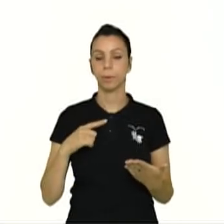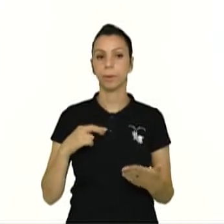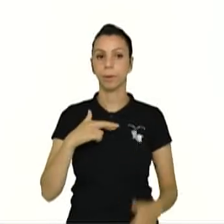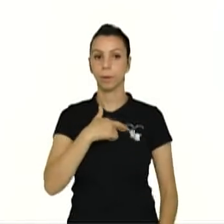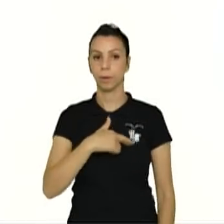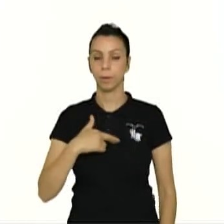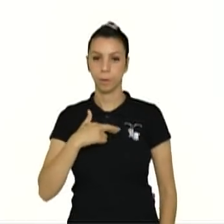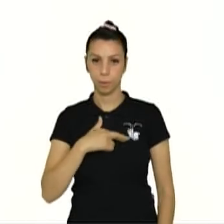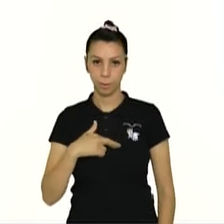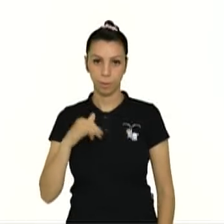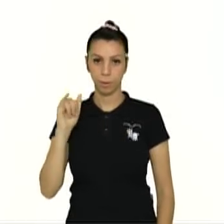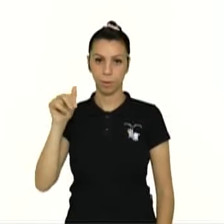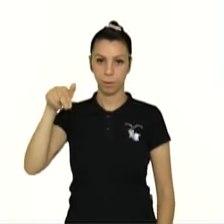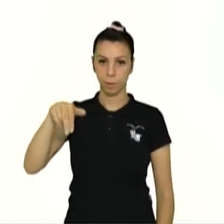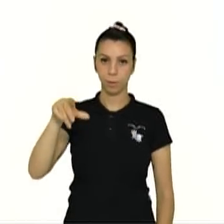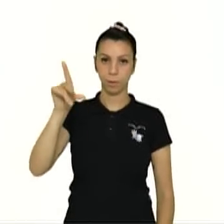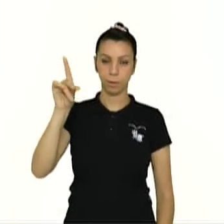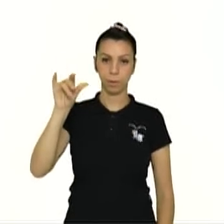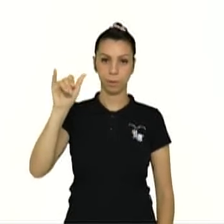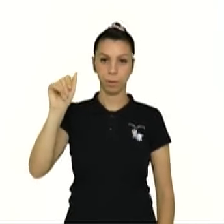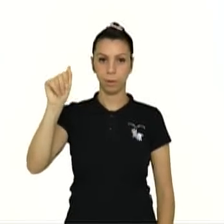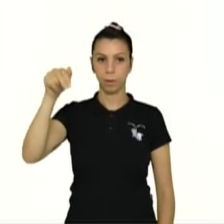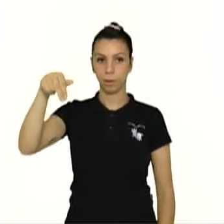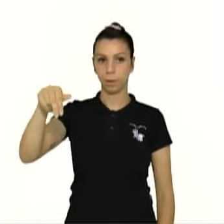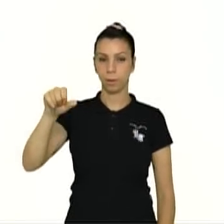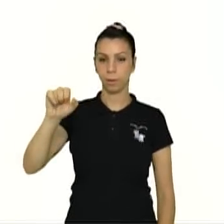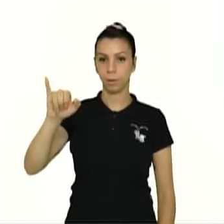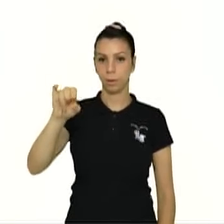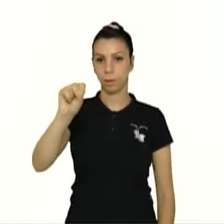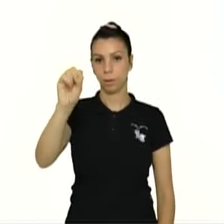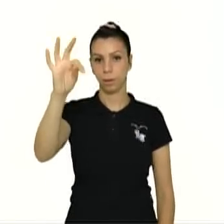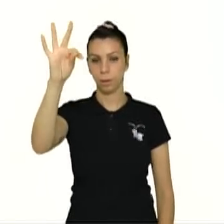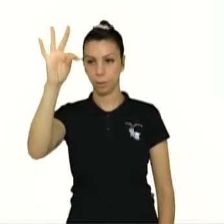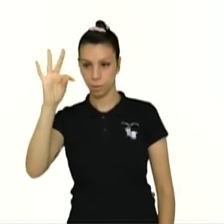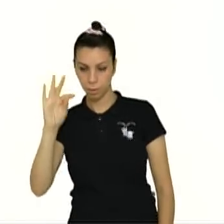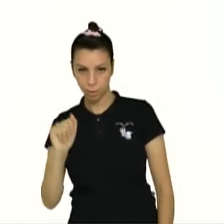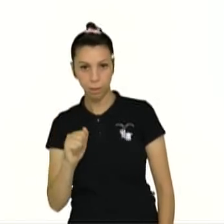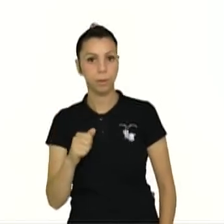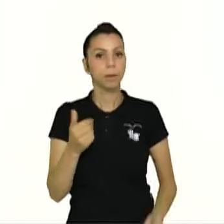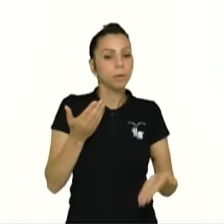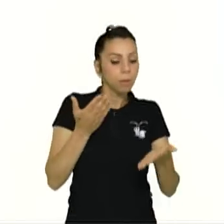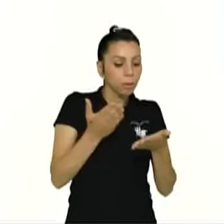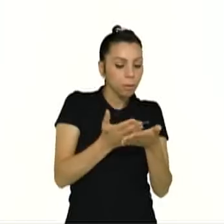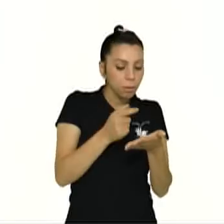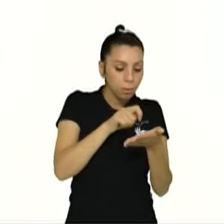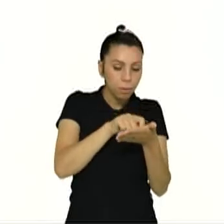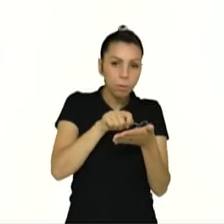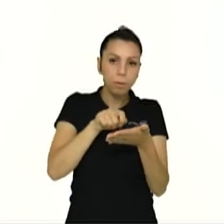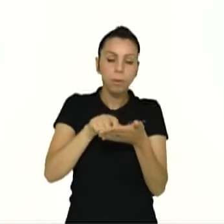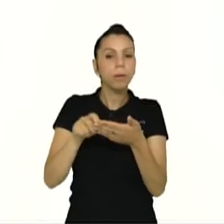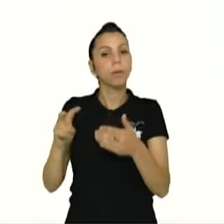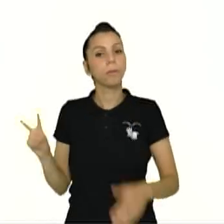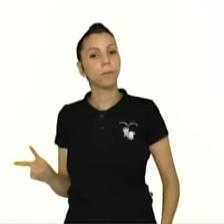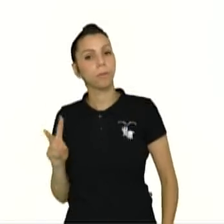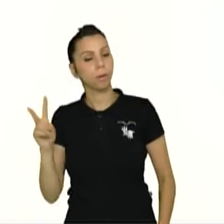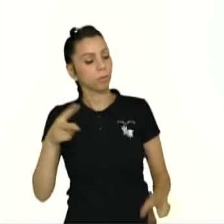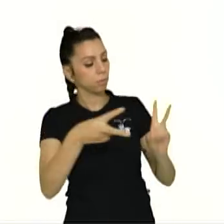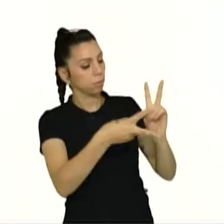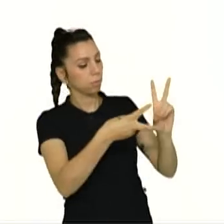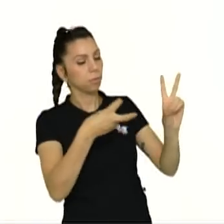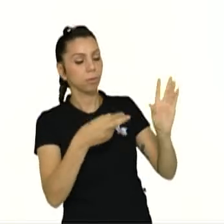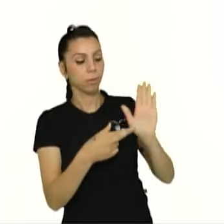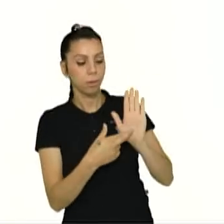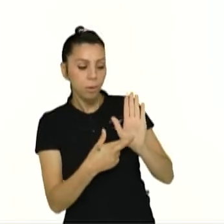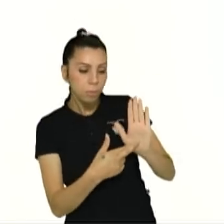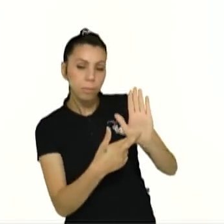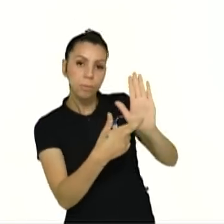romances indianistas, ou seja, escritos românticos, ou seja, que valorizava a figura do indígena, que apresentava o indígena